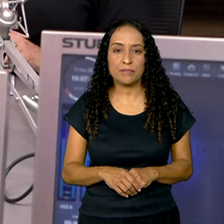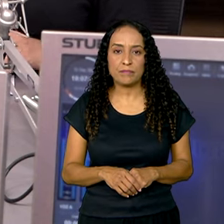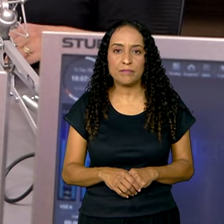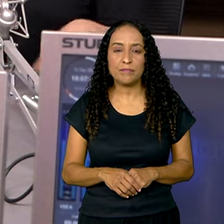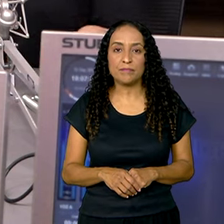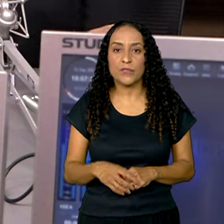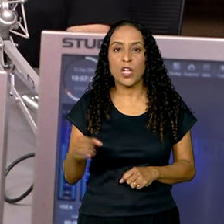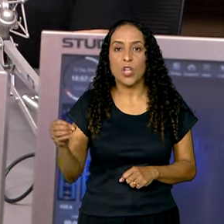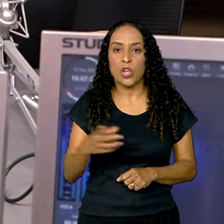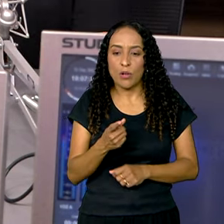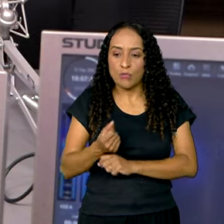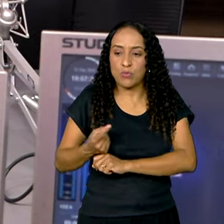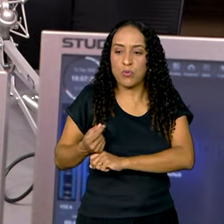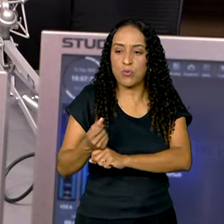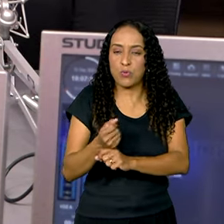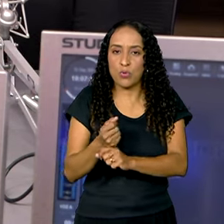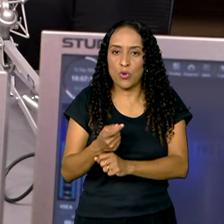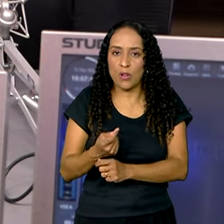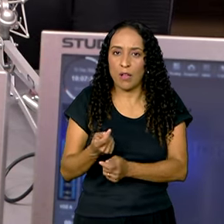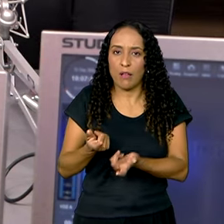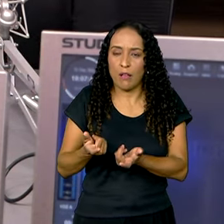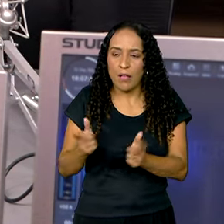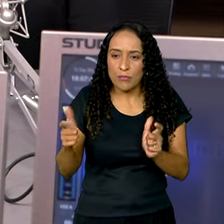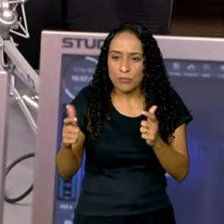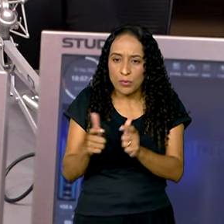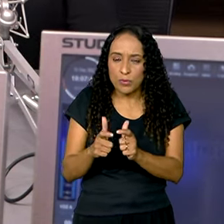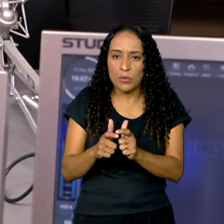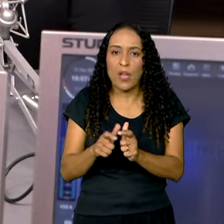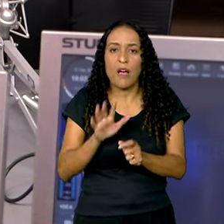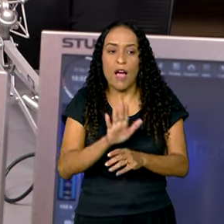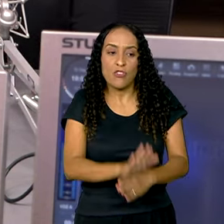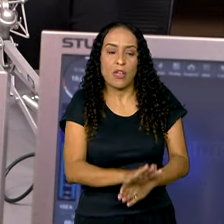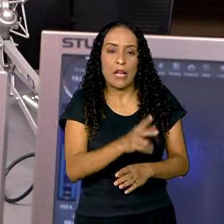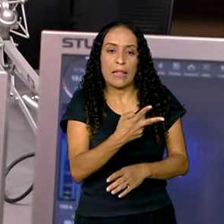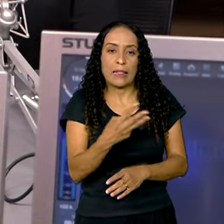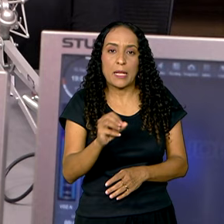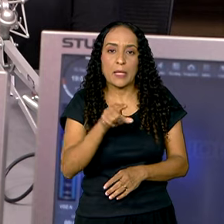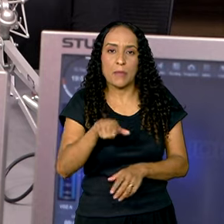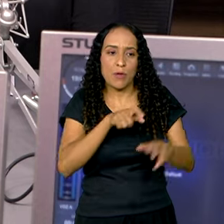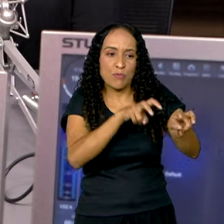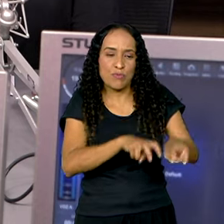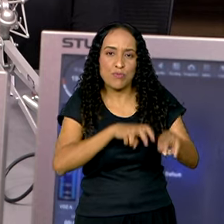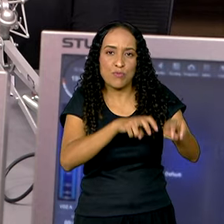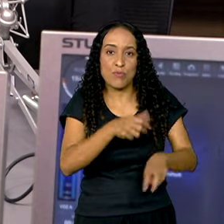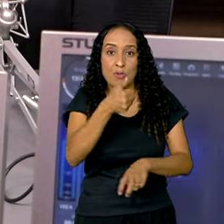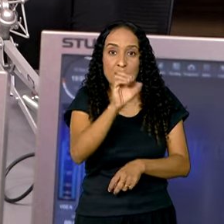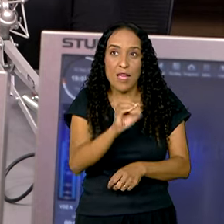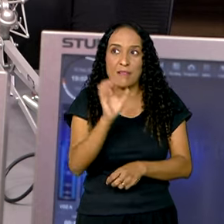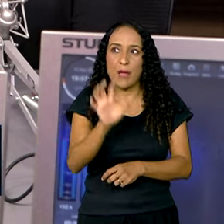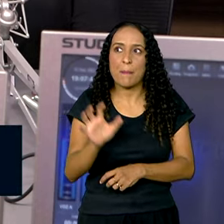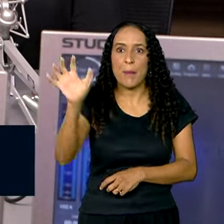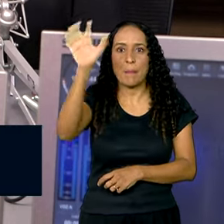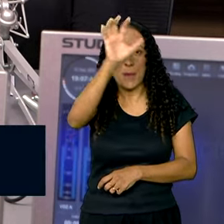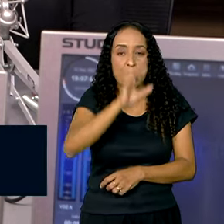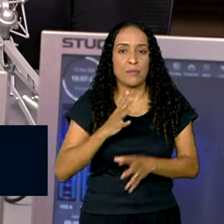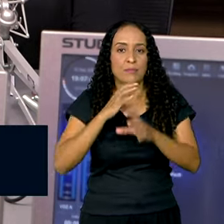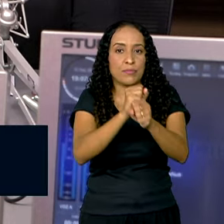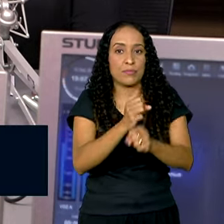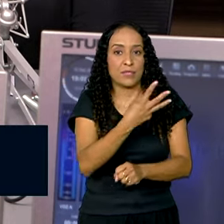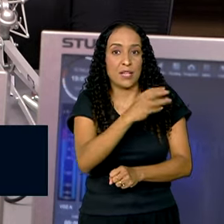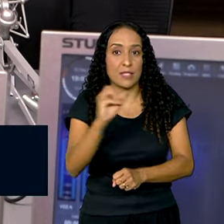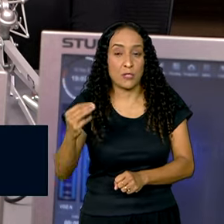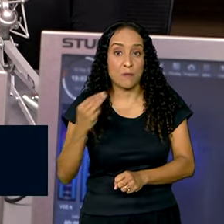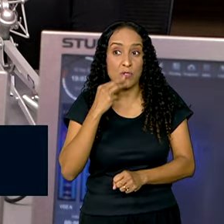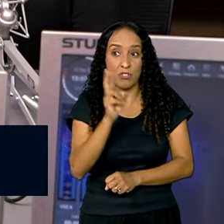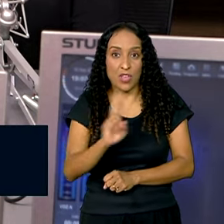uma nova linha de microcrédito que vai beneficiar 30.000 pequenos agricultores em 10 estados brasileiros serão 300 milhões